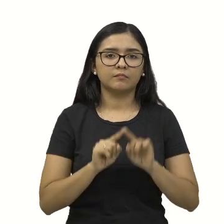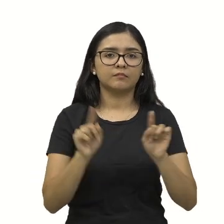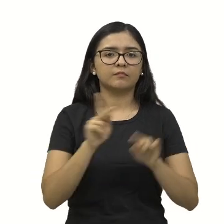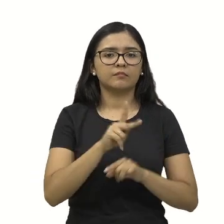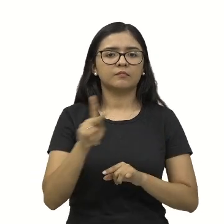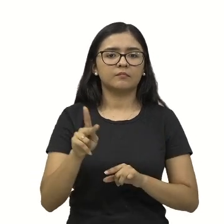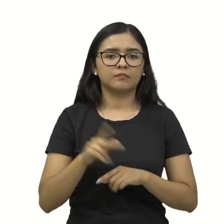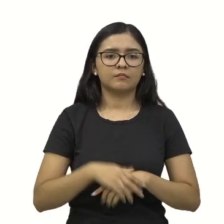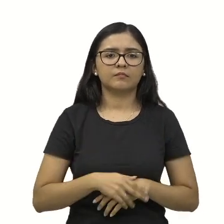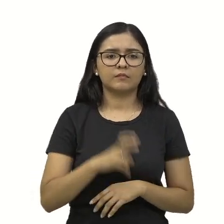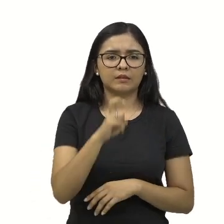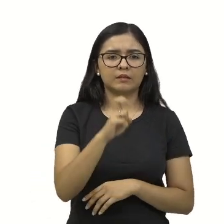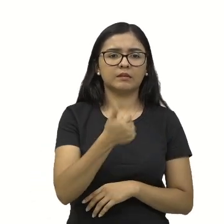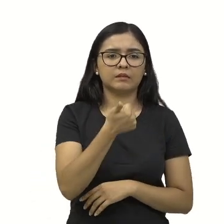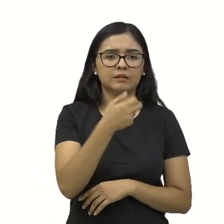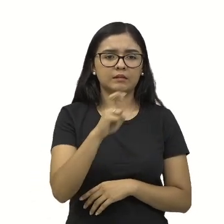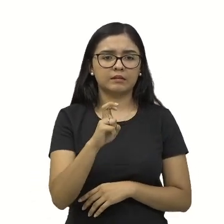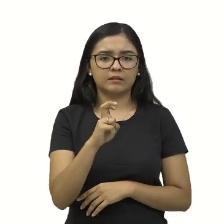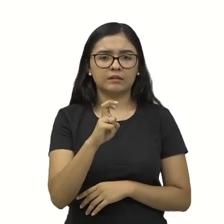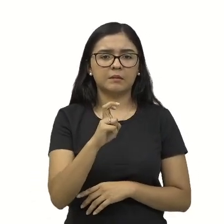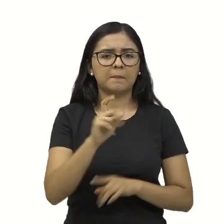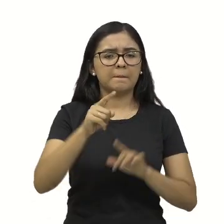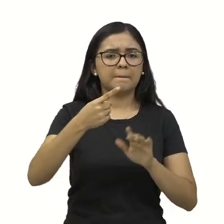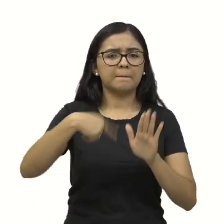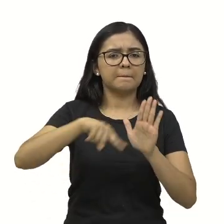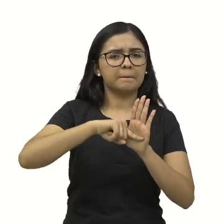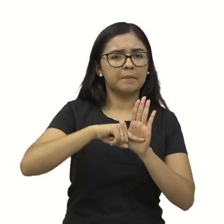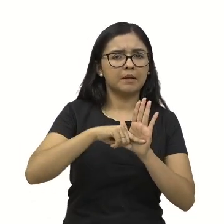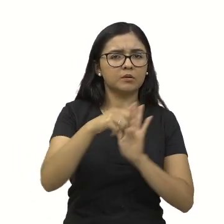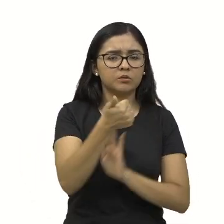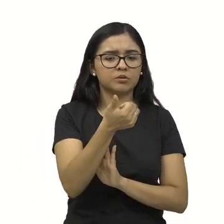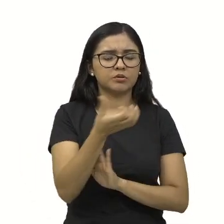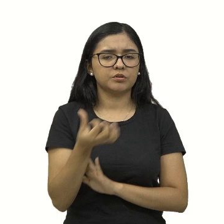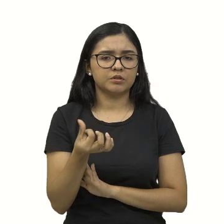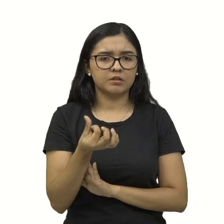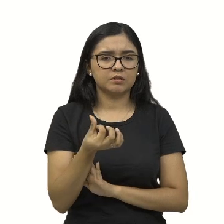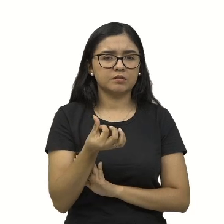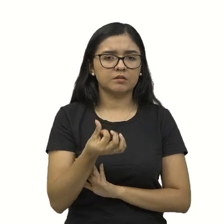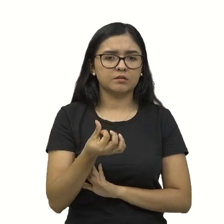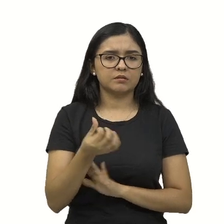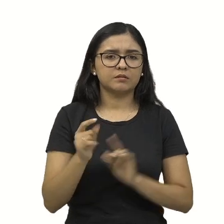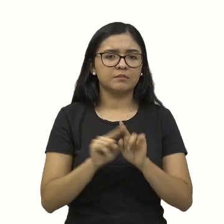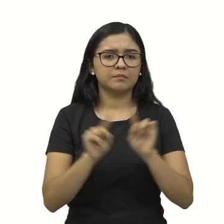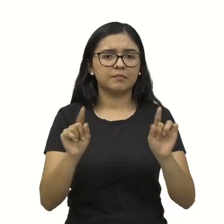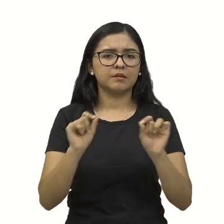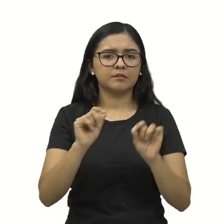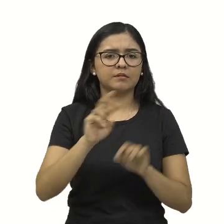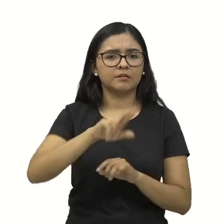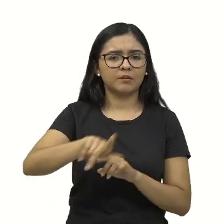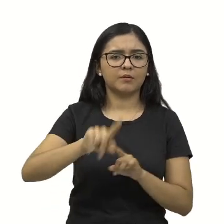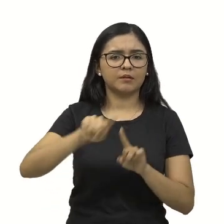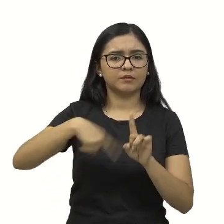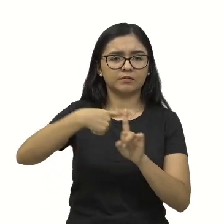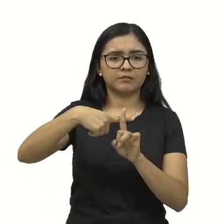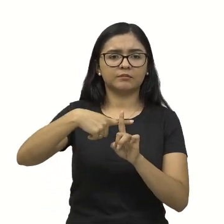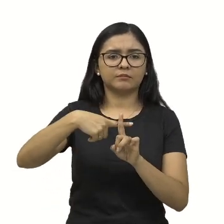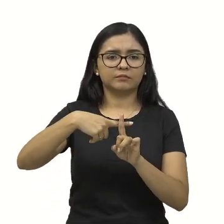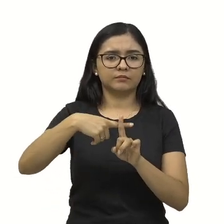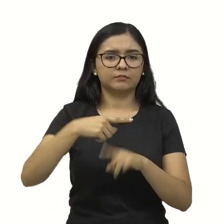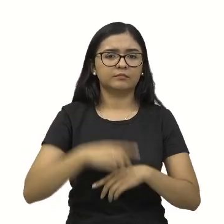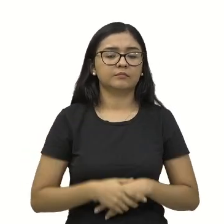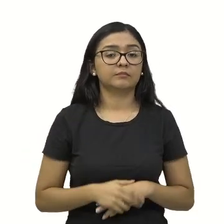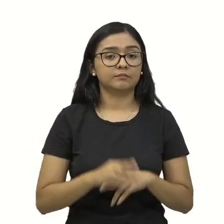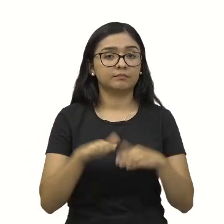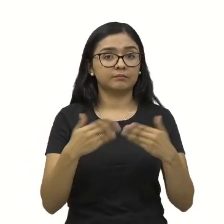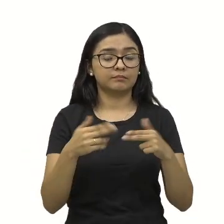falou 15 menos 16, mas a gente não está fazendo aqui uma operação de adição? A gente não está somando as duas matrizes? Pois